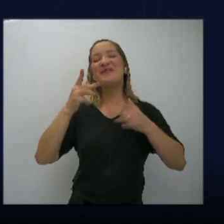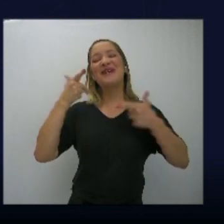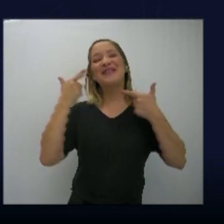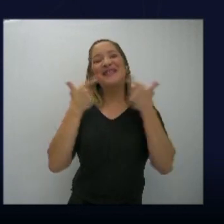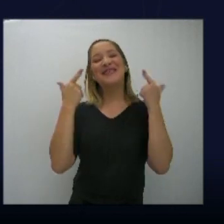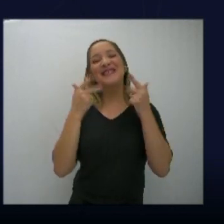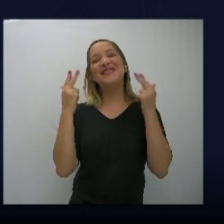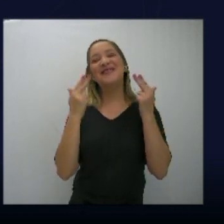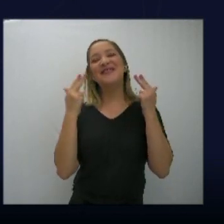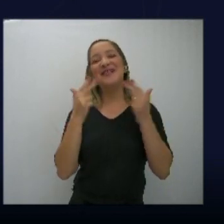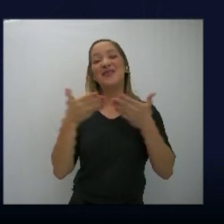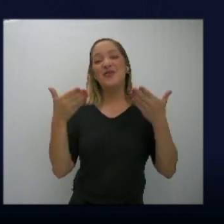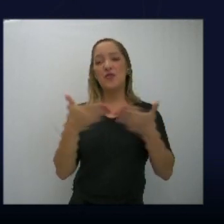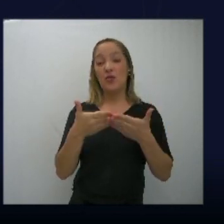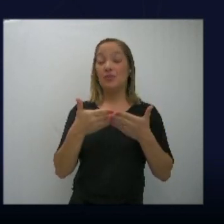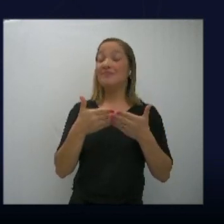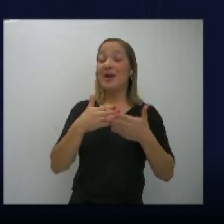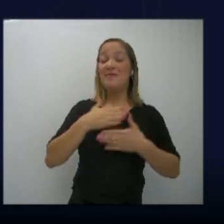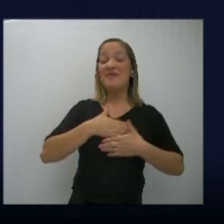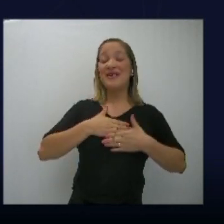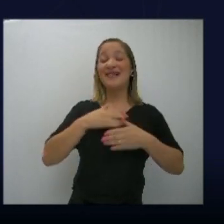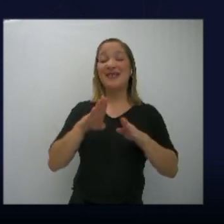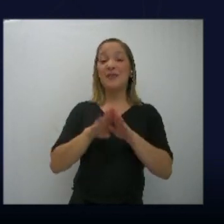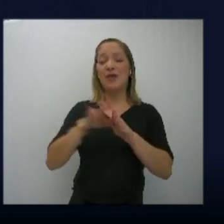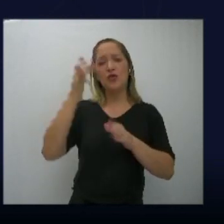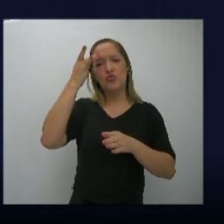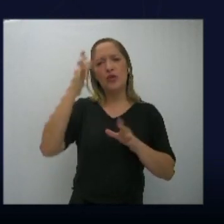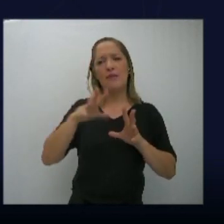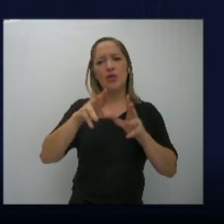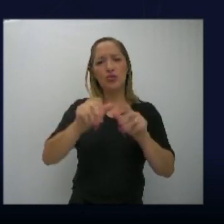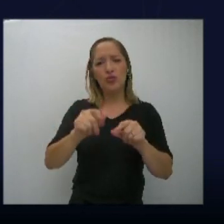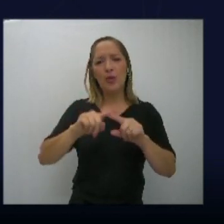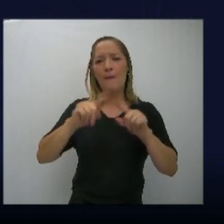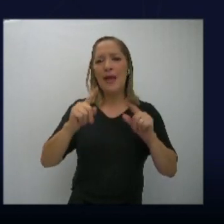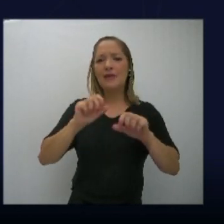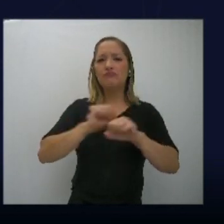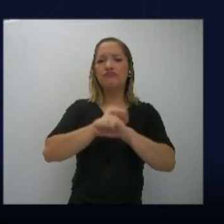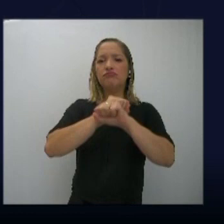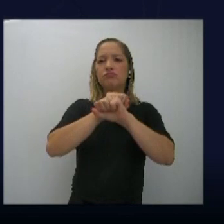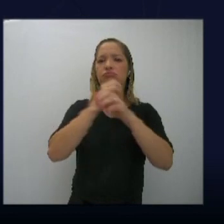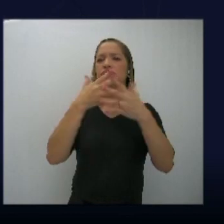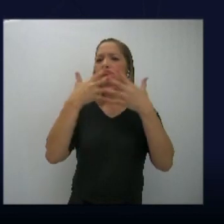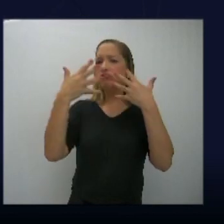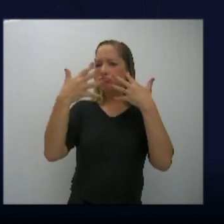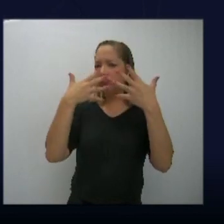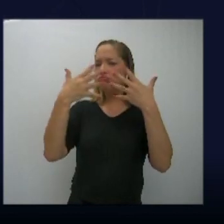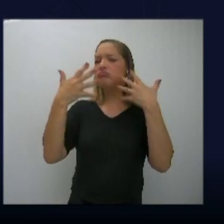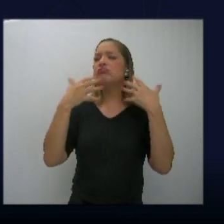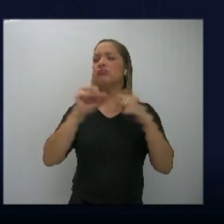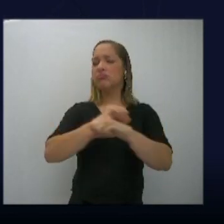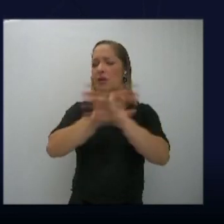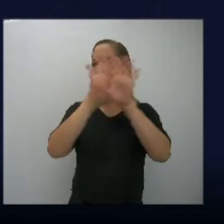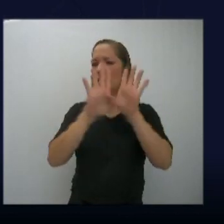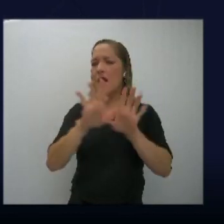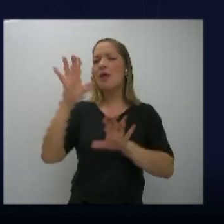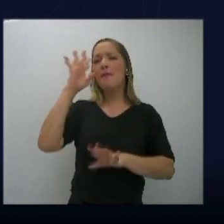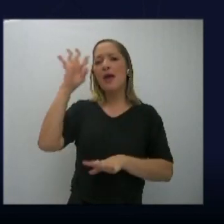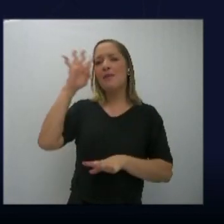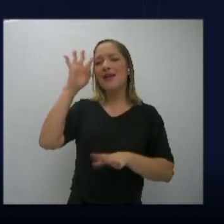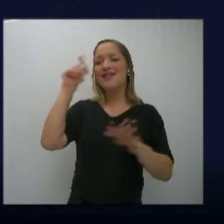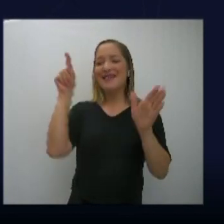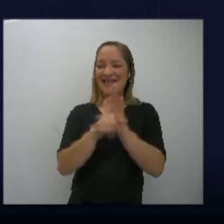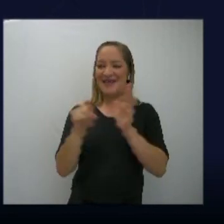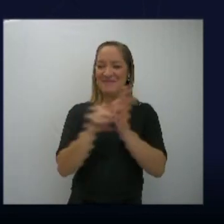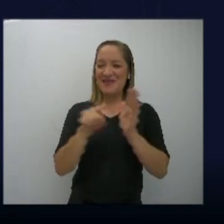tudo mas que a gente souber a gente vai falar que de forma bem bem transparentes e vai já vai pensando nessas perguntas